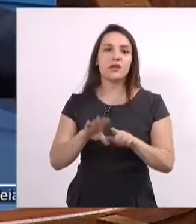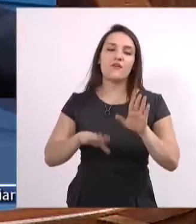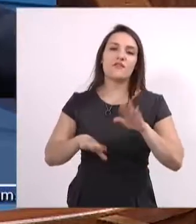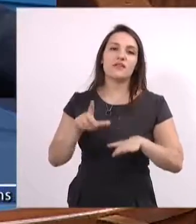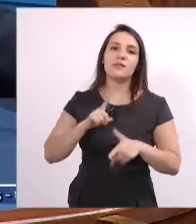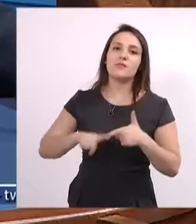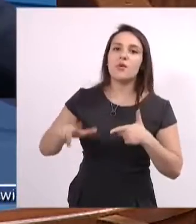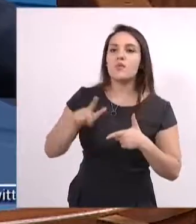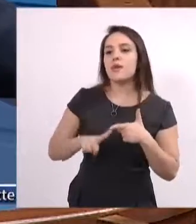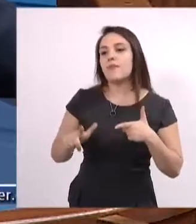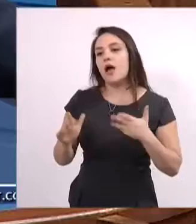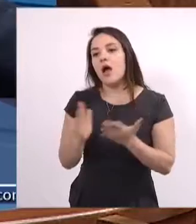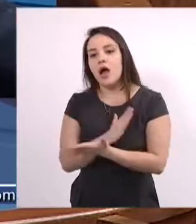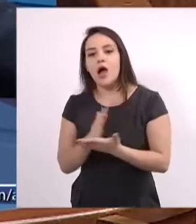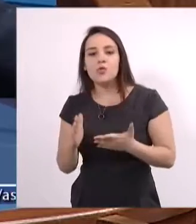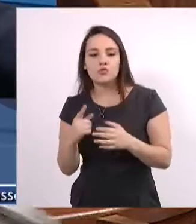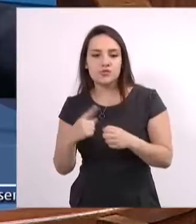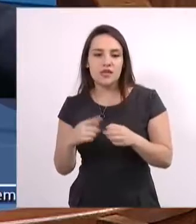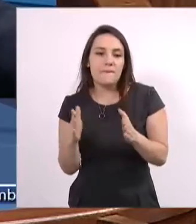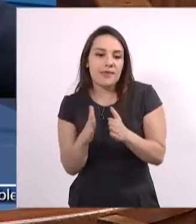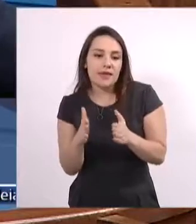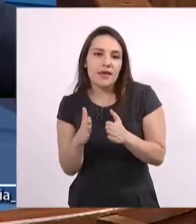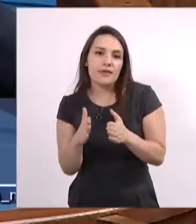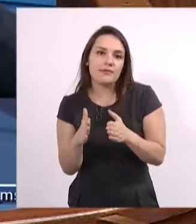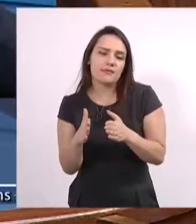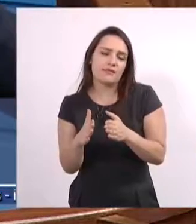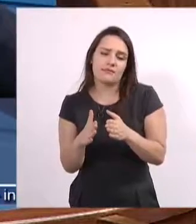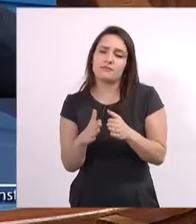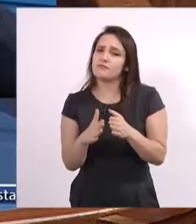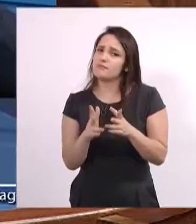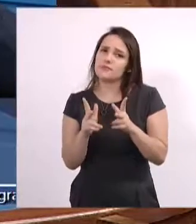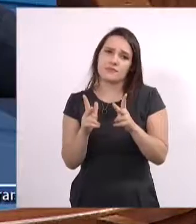municípios e dos médios são os mesmos.